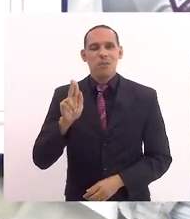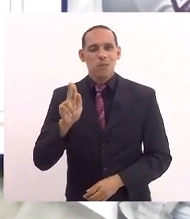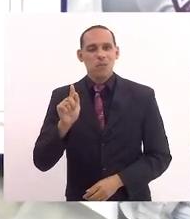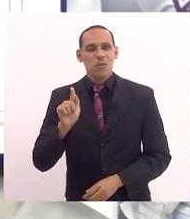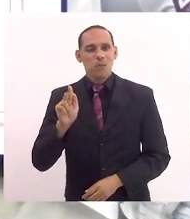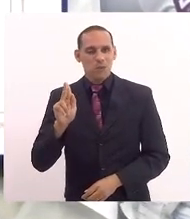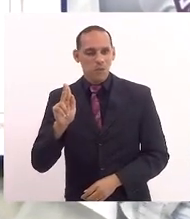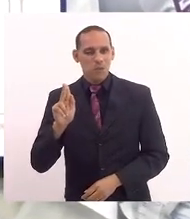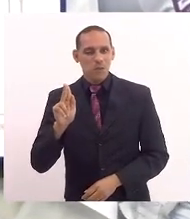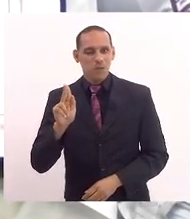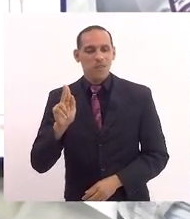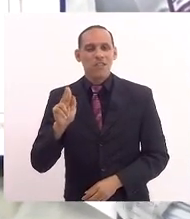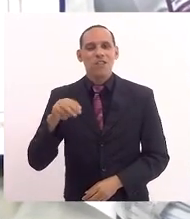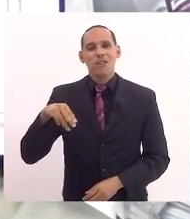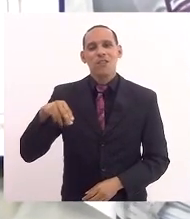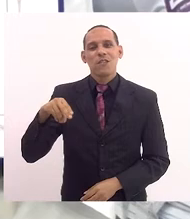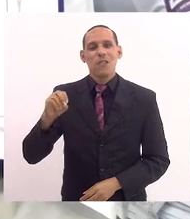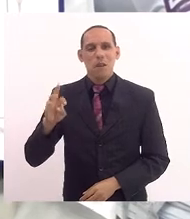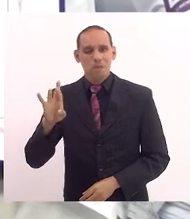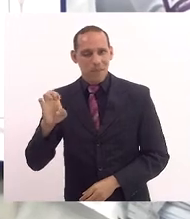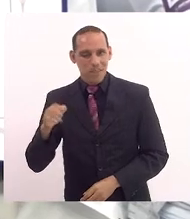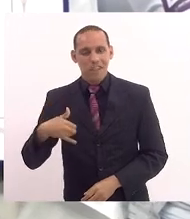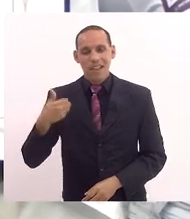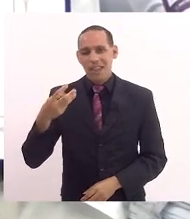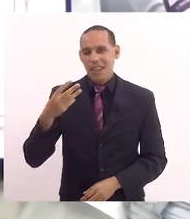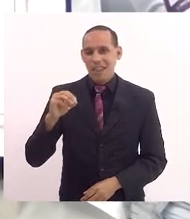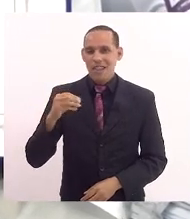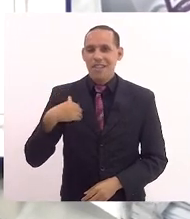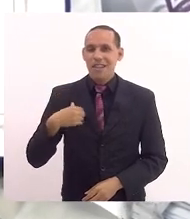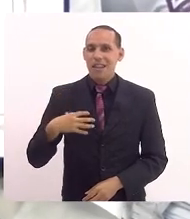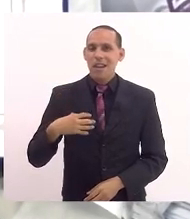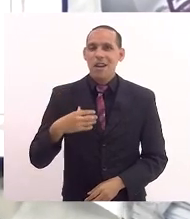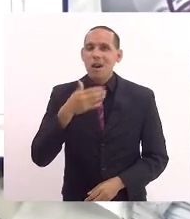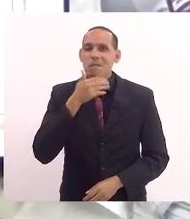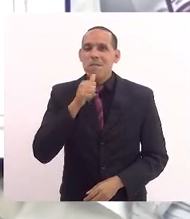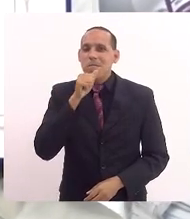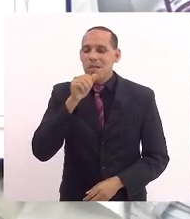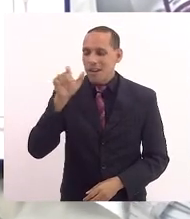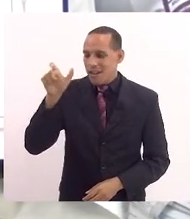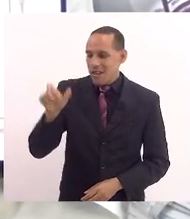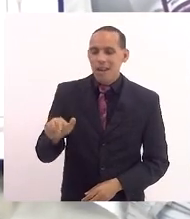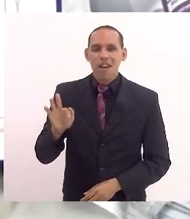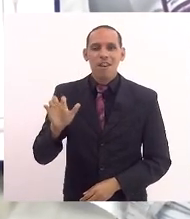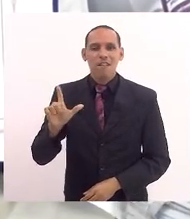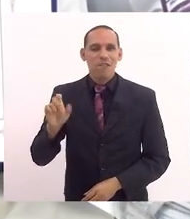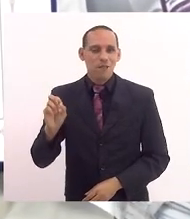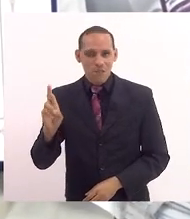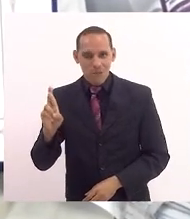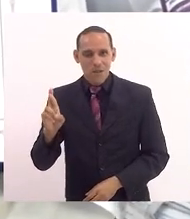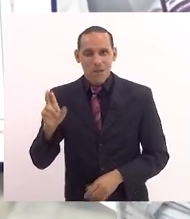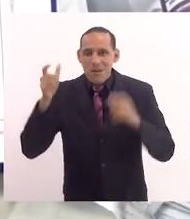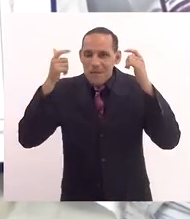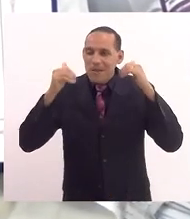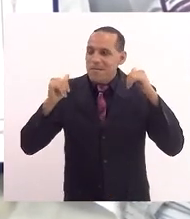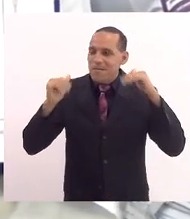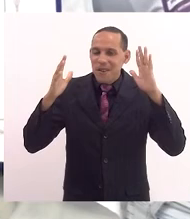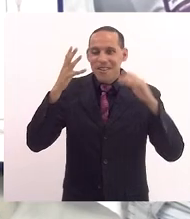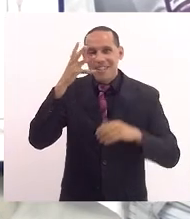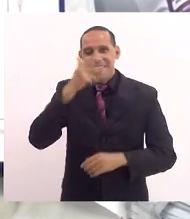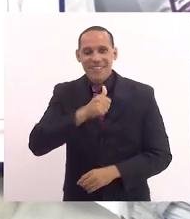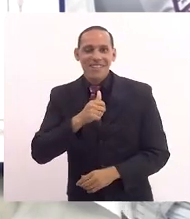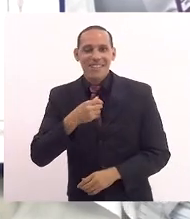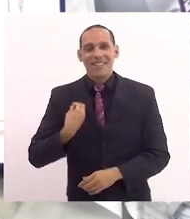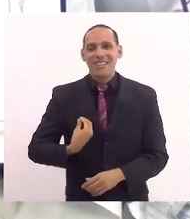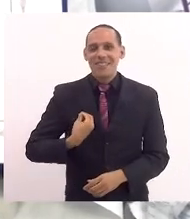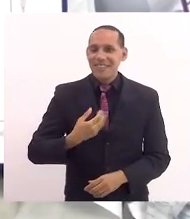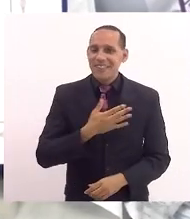como eu sou mais conhecido, tenho 30 anos, sou pai da Flor, a princesa mais linda do mundo, o grande amor da minha